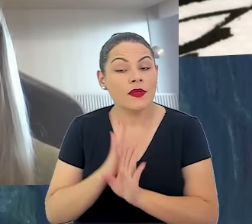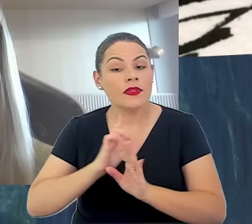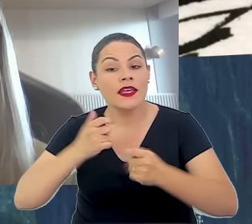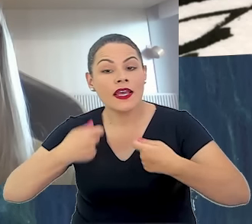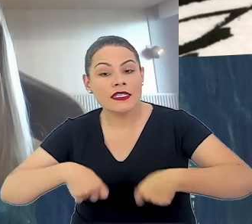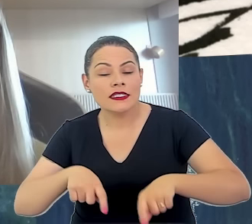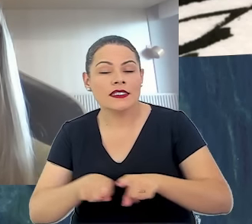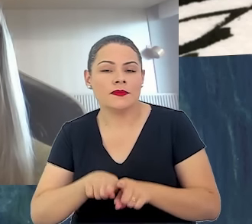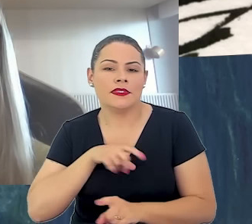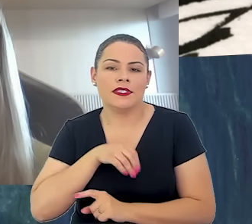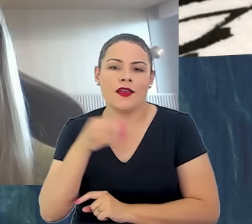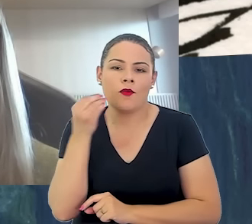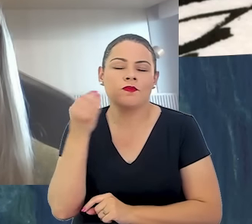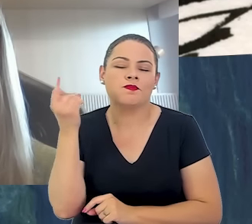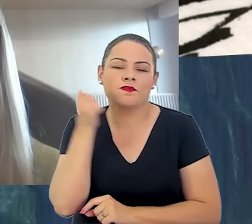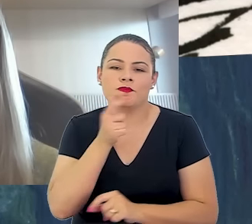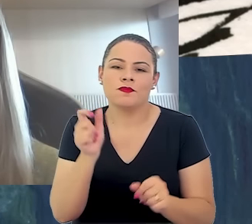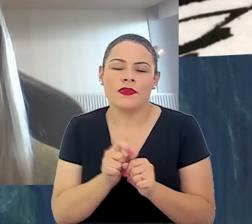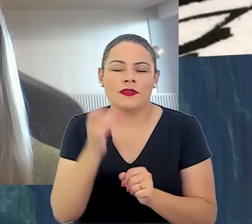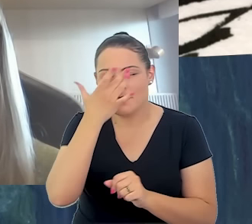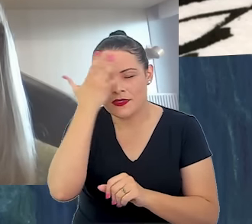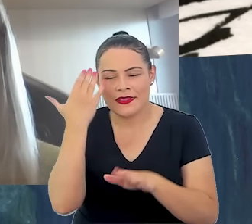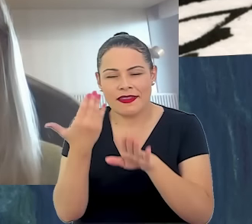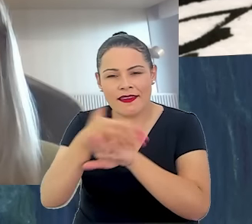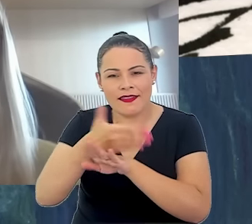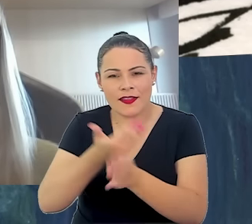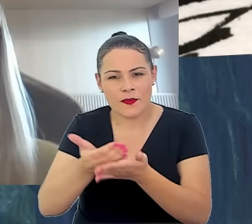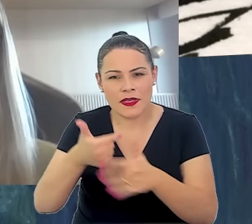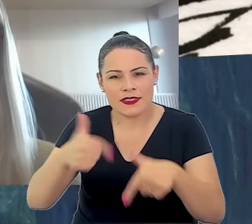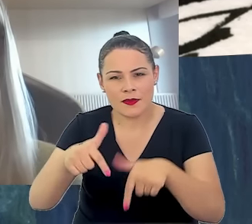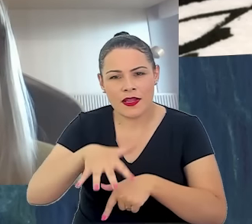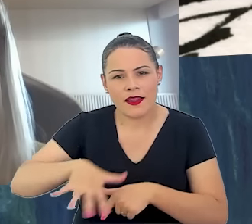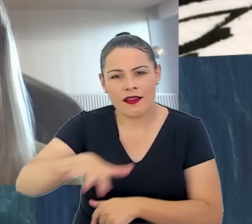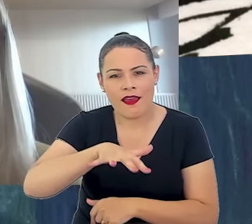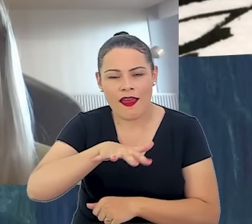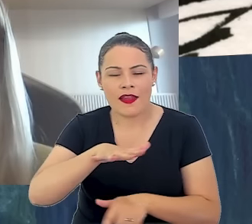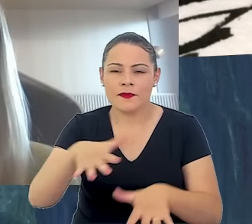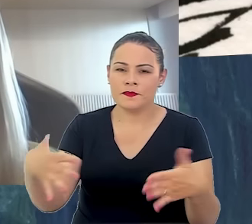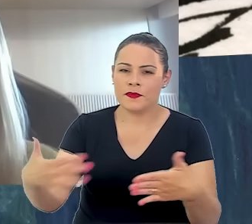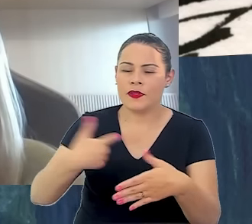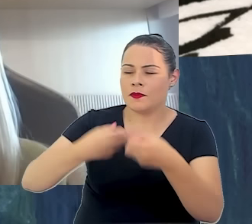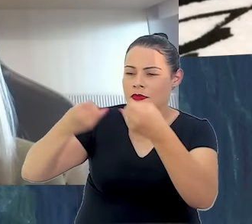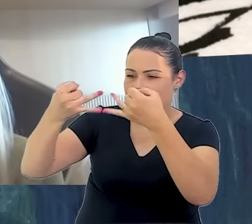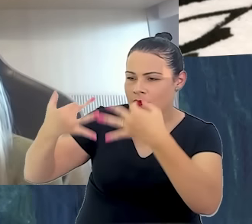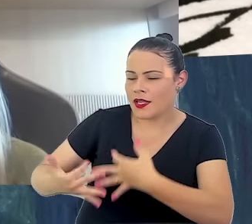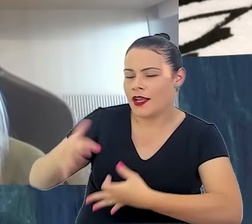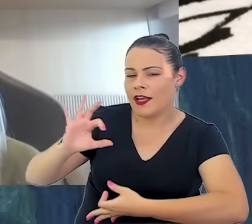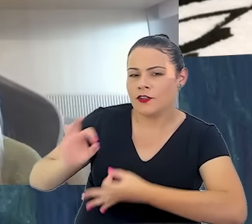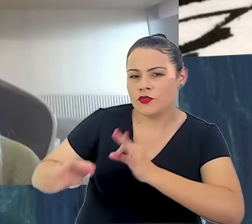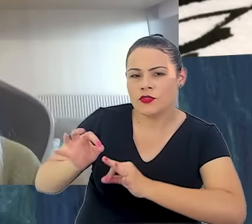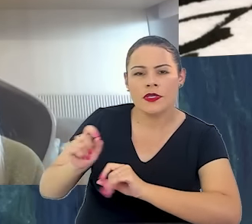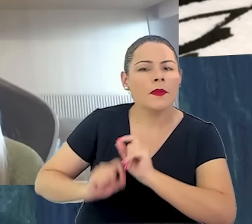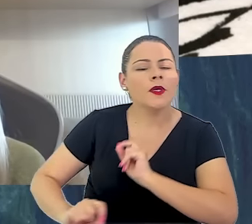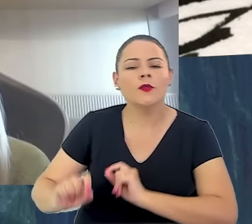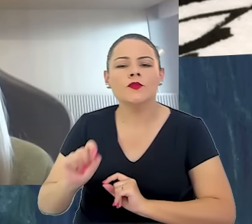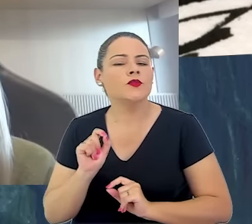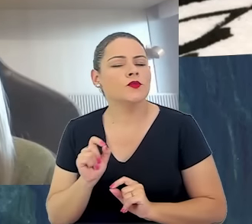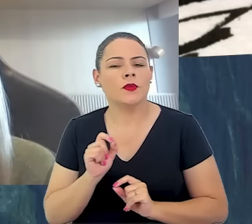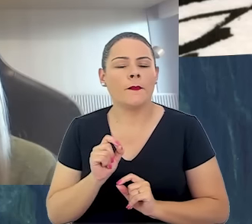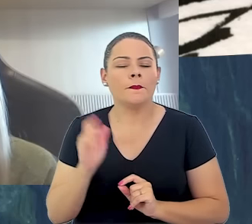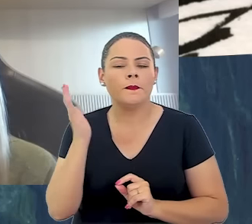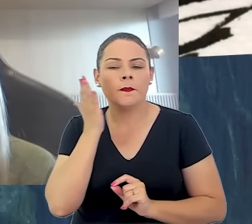a necessidade e há a oportunidade também para quem ent esse mercado e eu queria justamente levar aqui eh